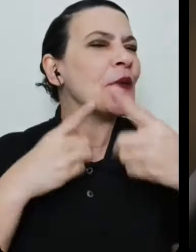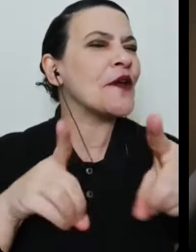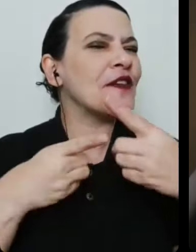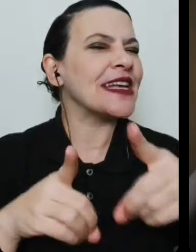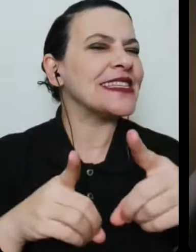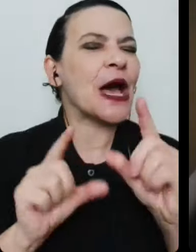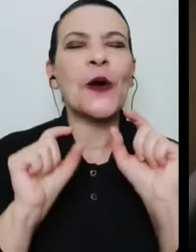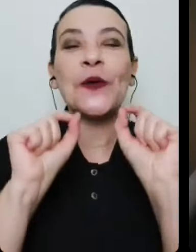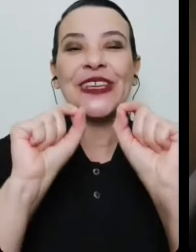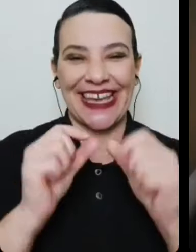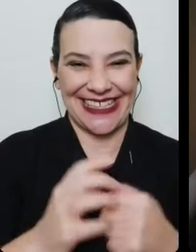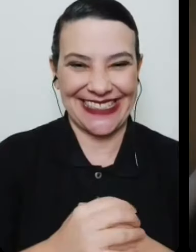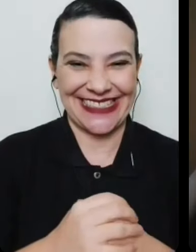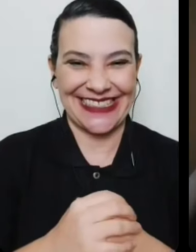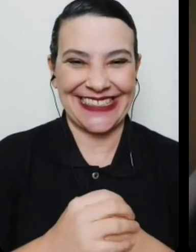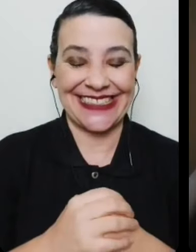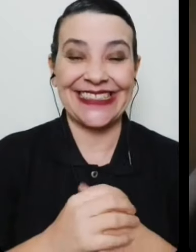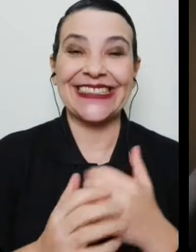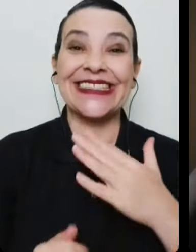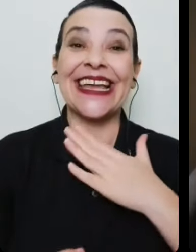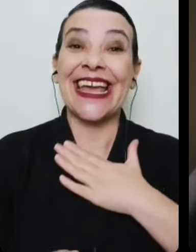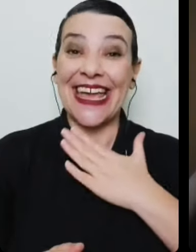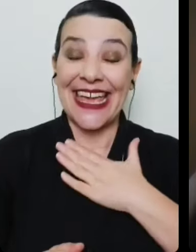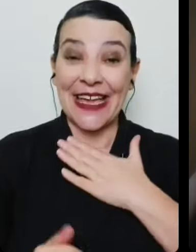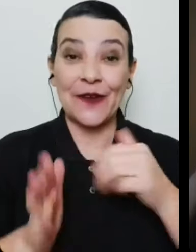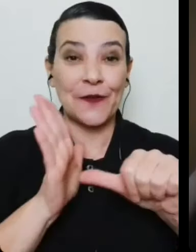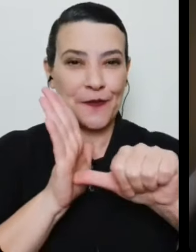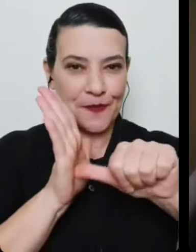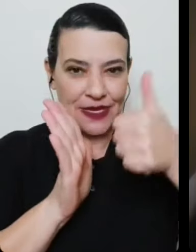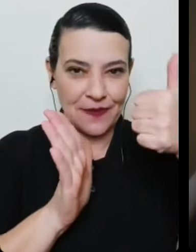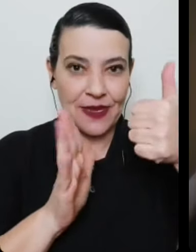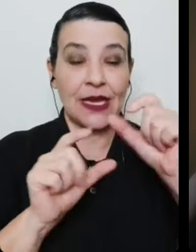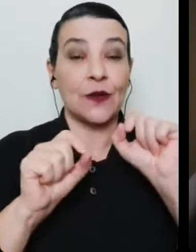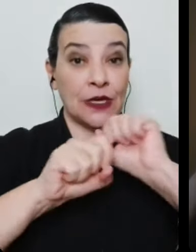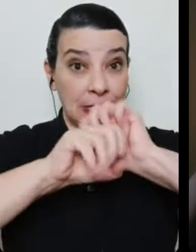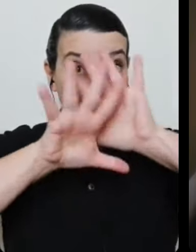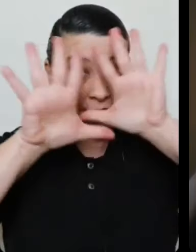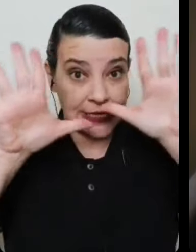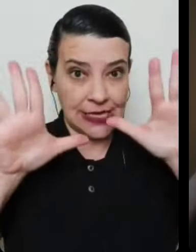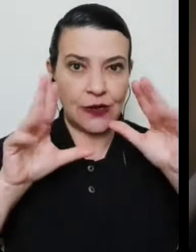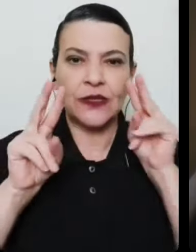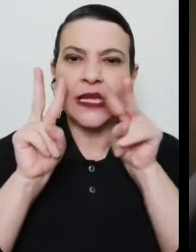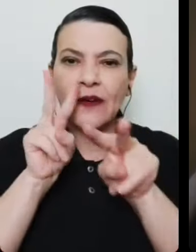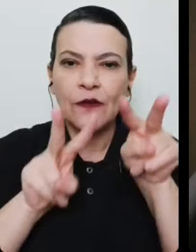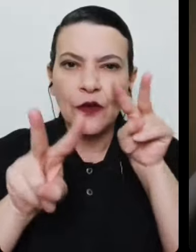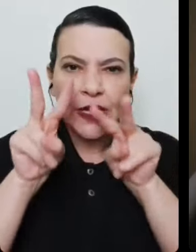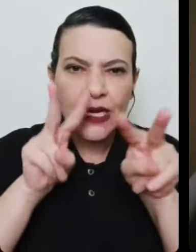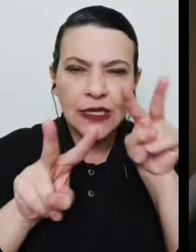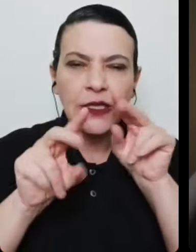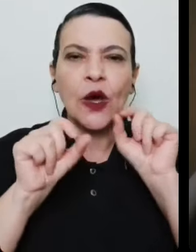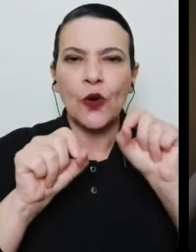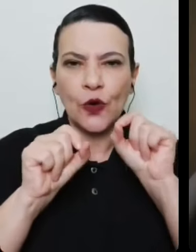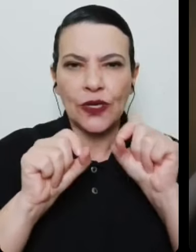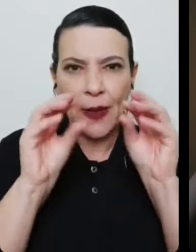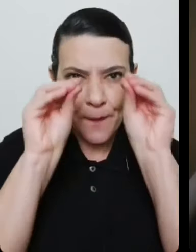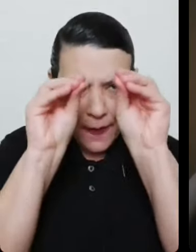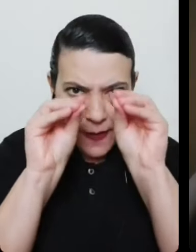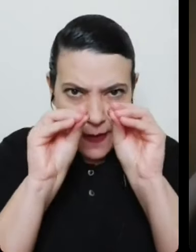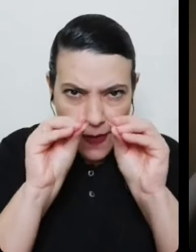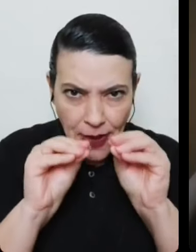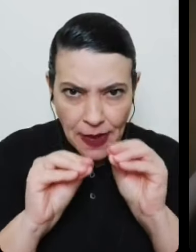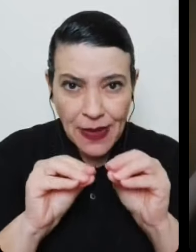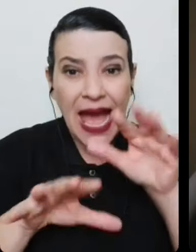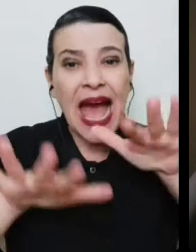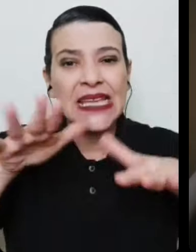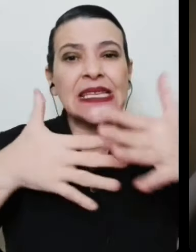Denise. Então, eu vou primeiro fazer um esclarecimento. Eu estava aqui olhando, né, os comentários subindo, e talvez atrapalhe